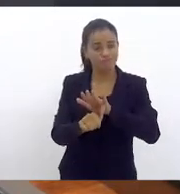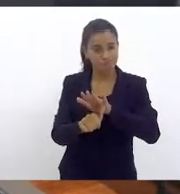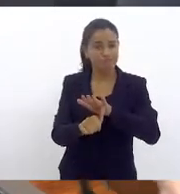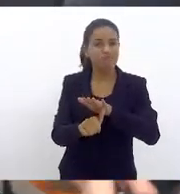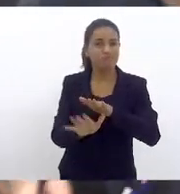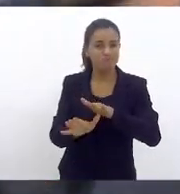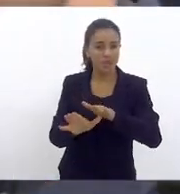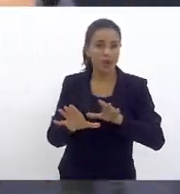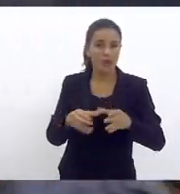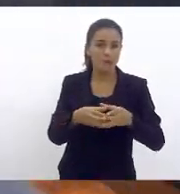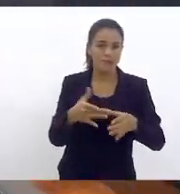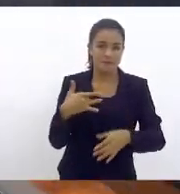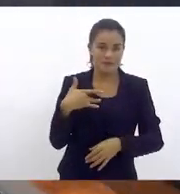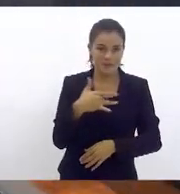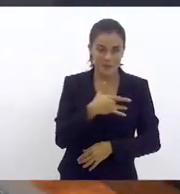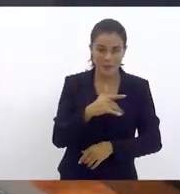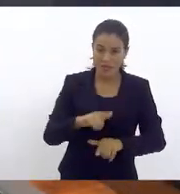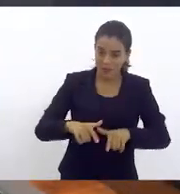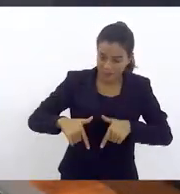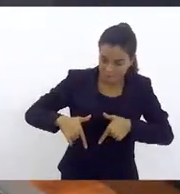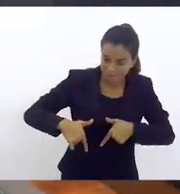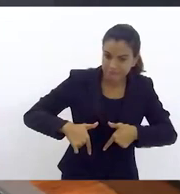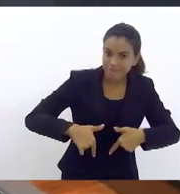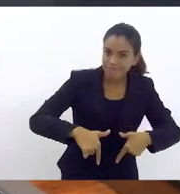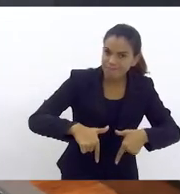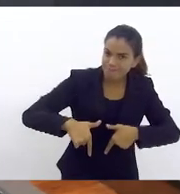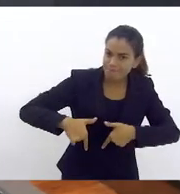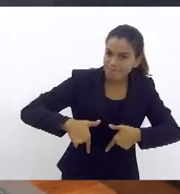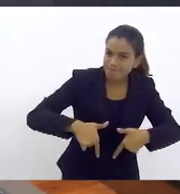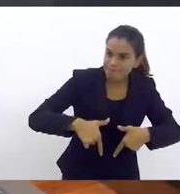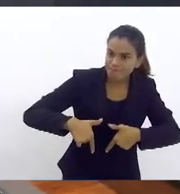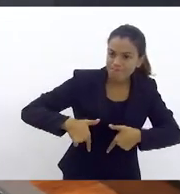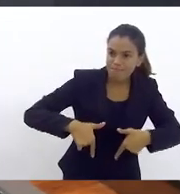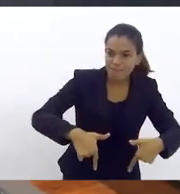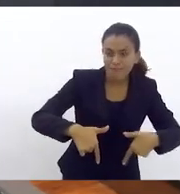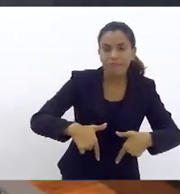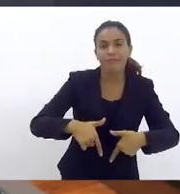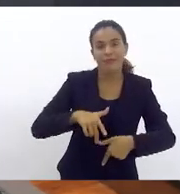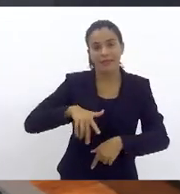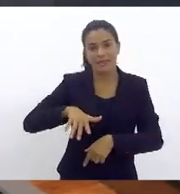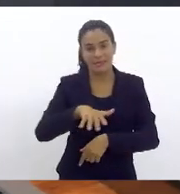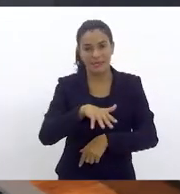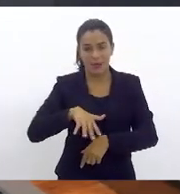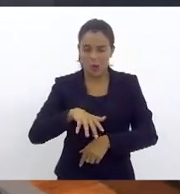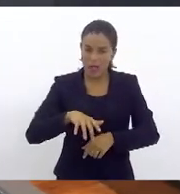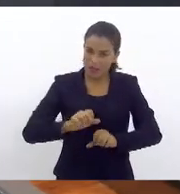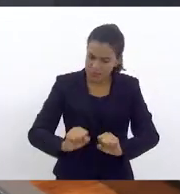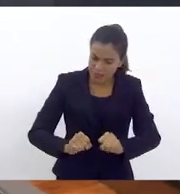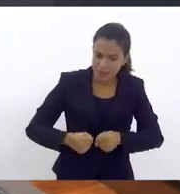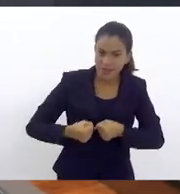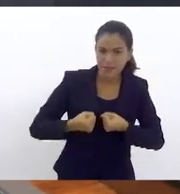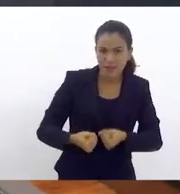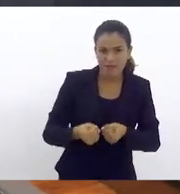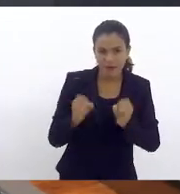que tem atuado muito não é com muito afinco nessa área defendendo